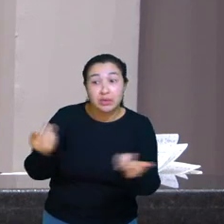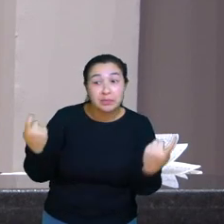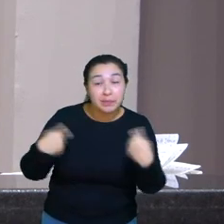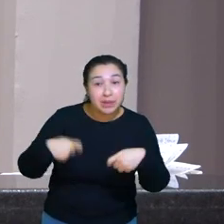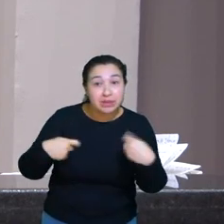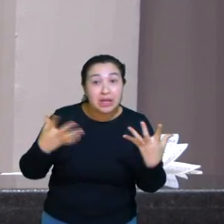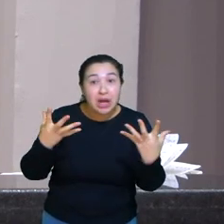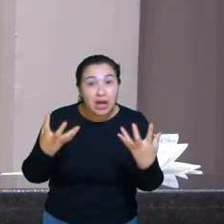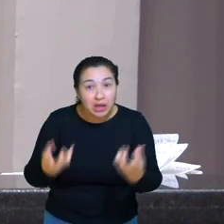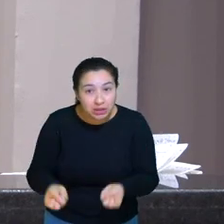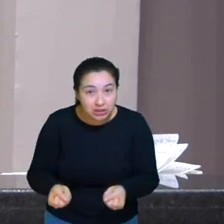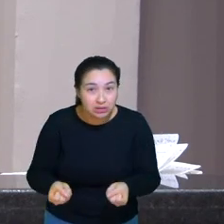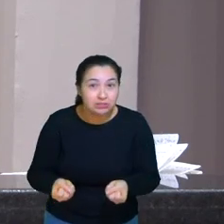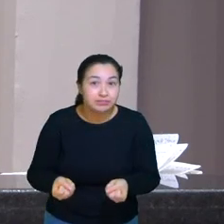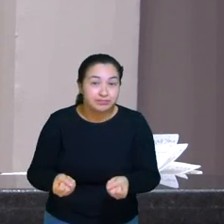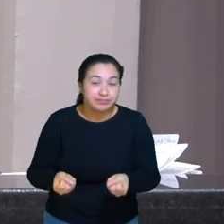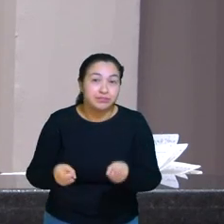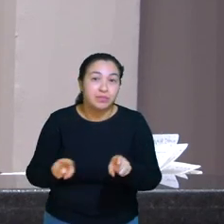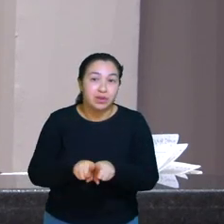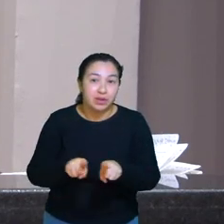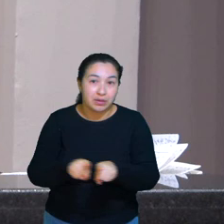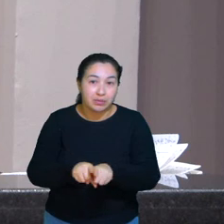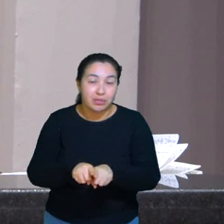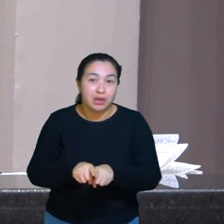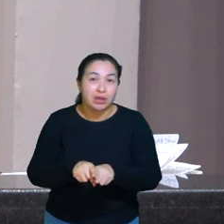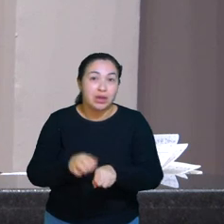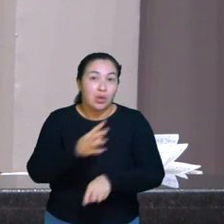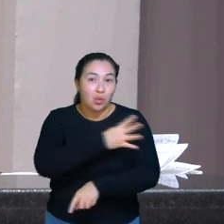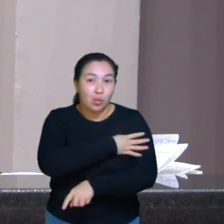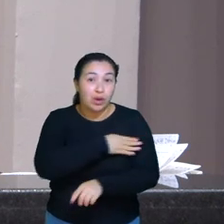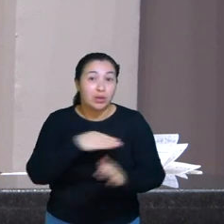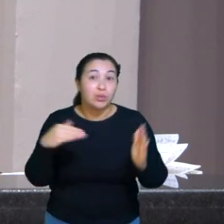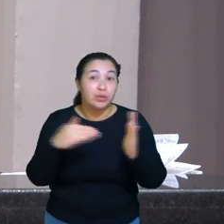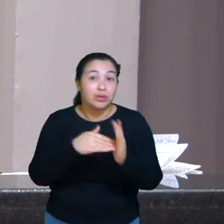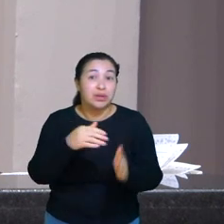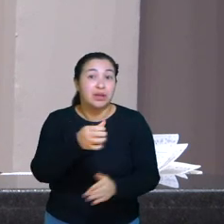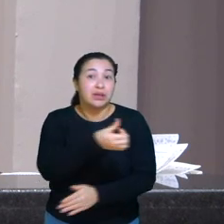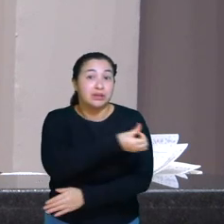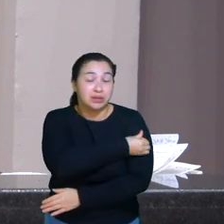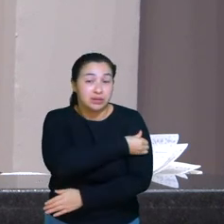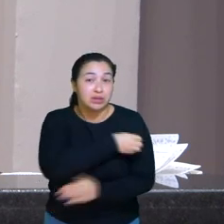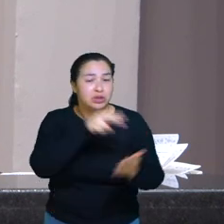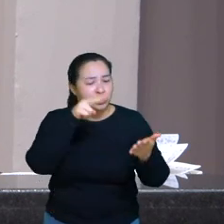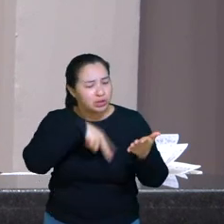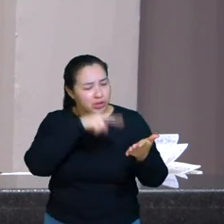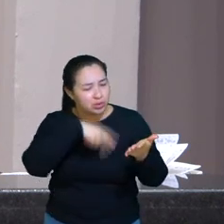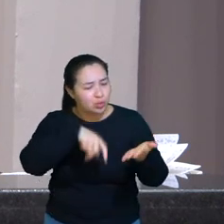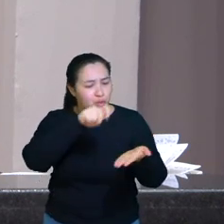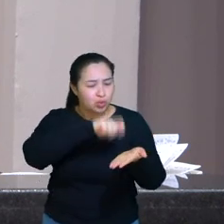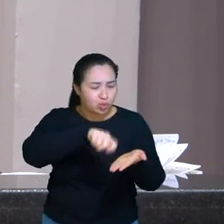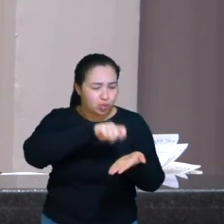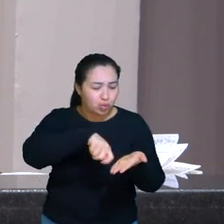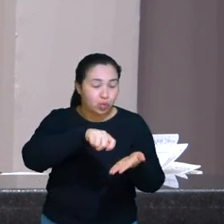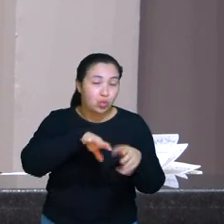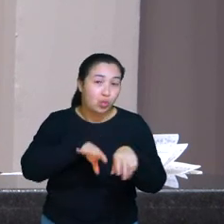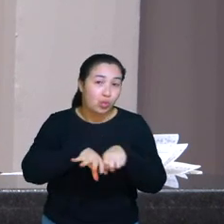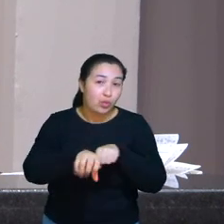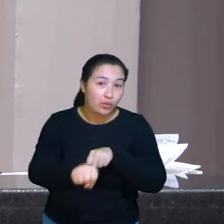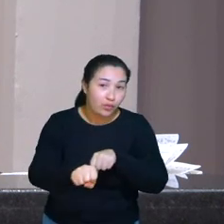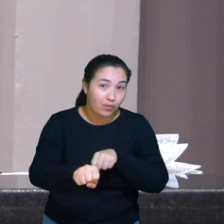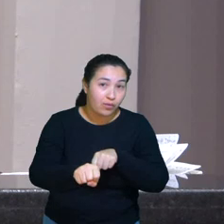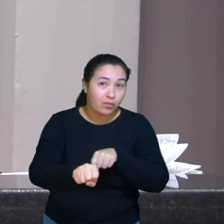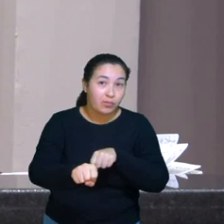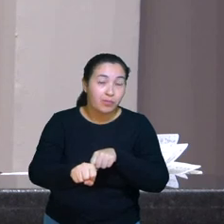seis nós temos o programa leitura escrita na educação infantil que vai formar esse ano professores de 4 a 6